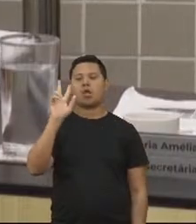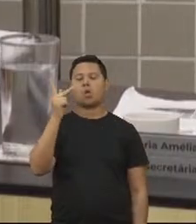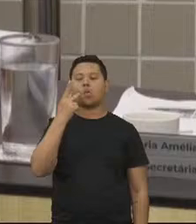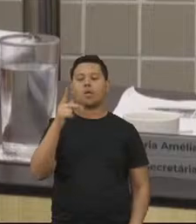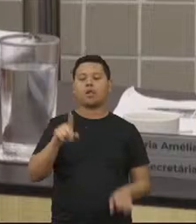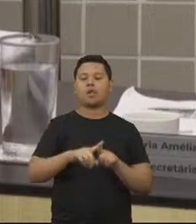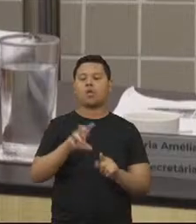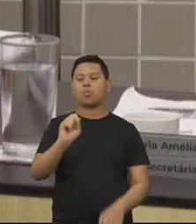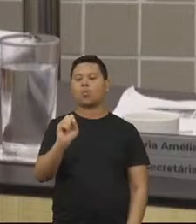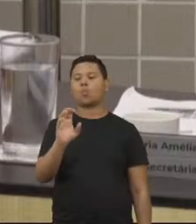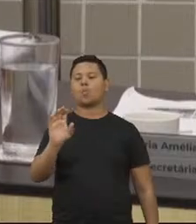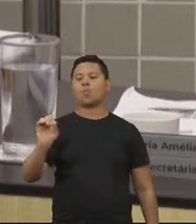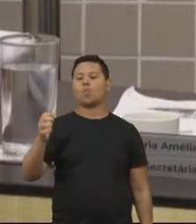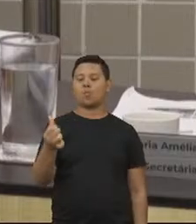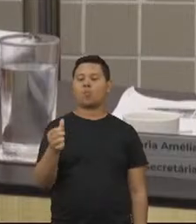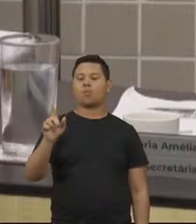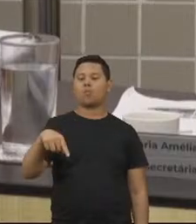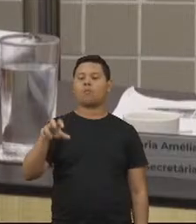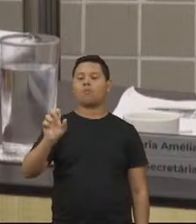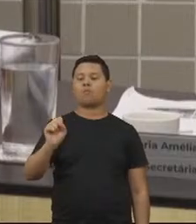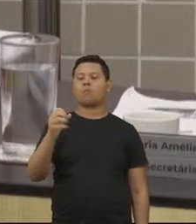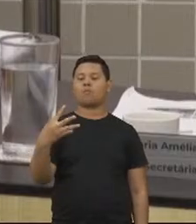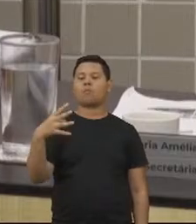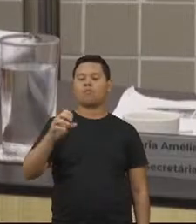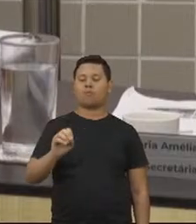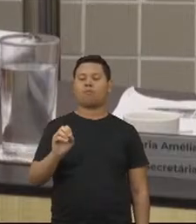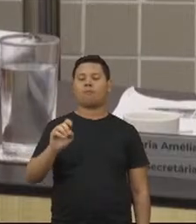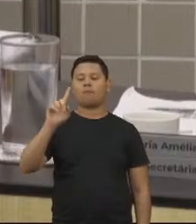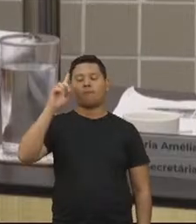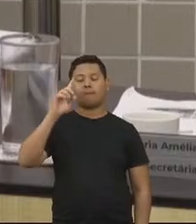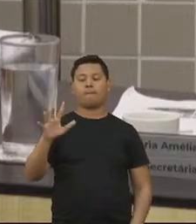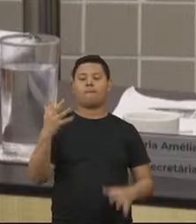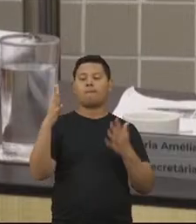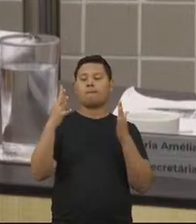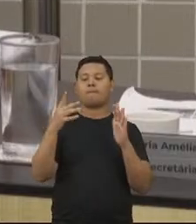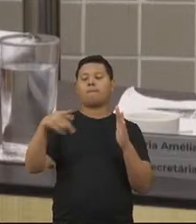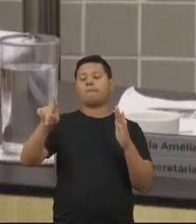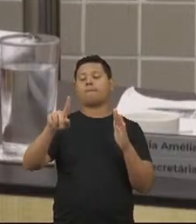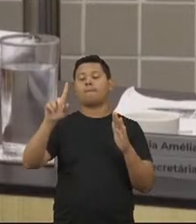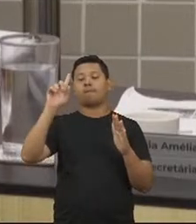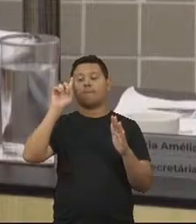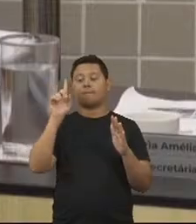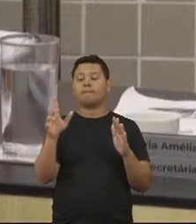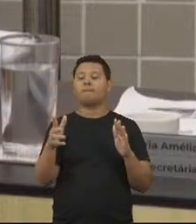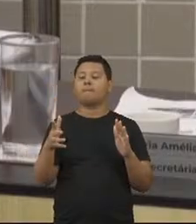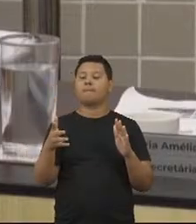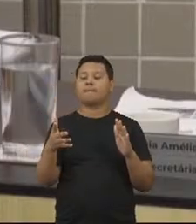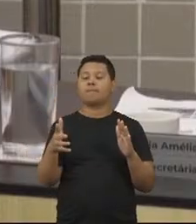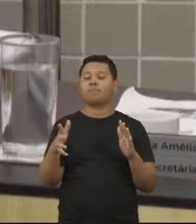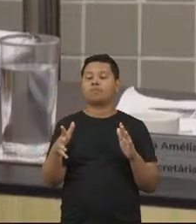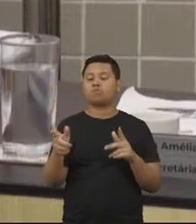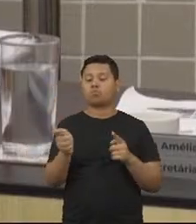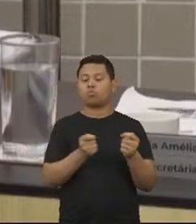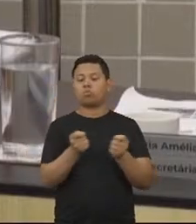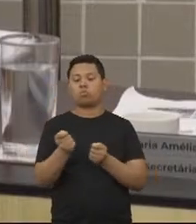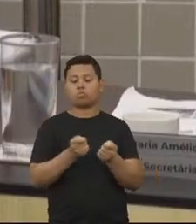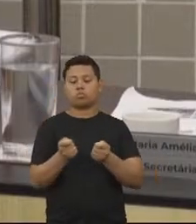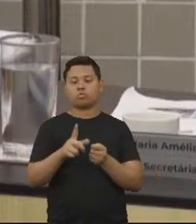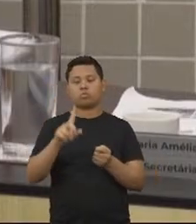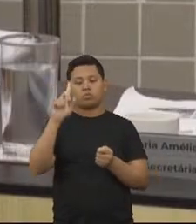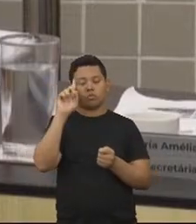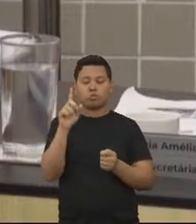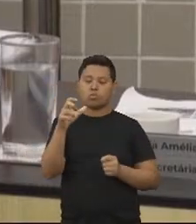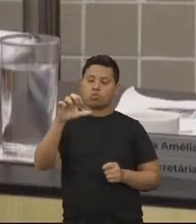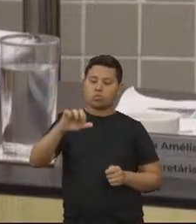Moção 806 e 840. Moção comemorativa pelo transcurso do Dia do Administrador, 9